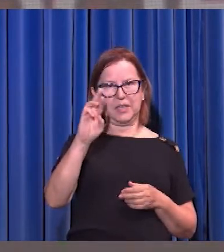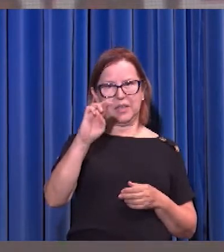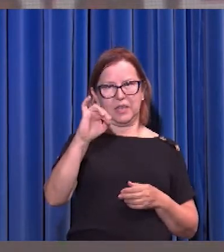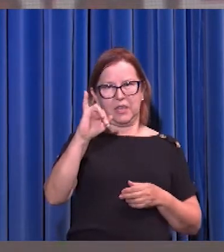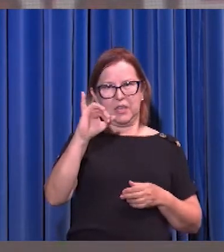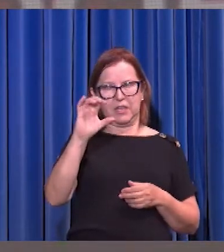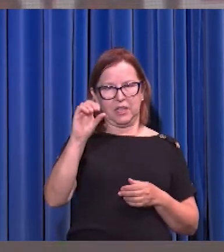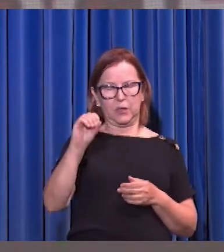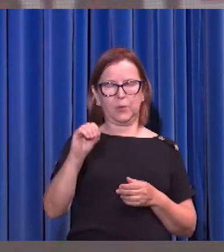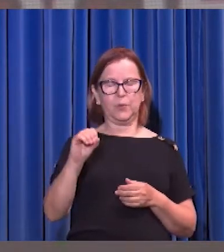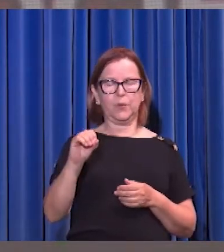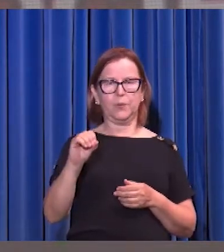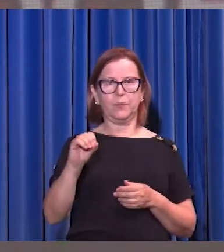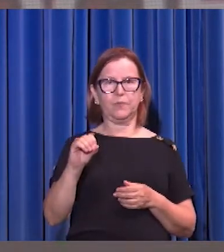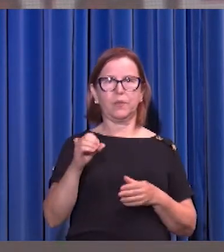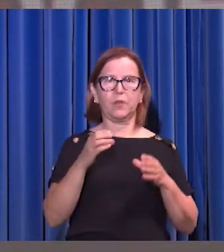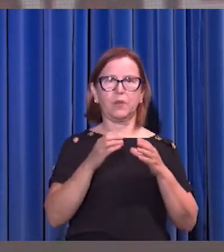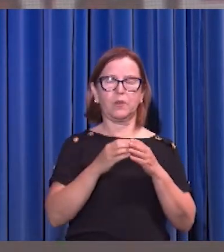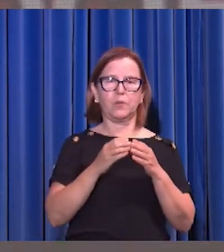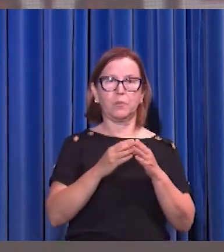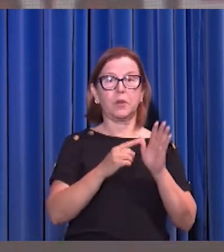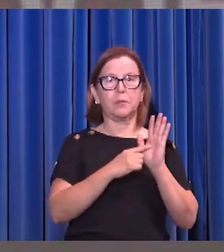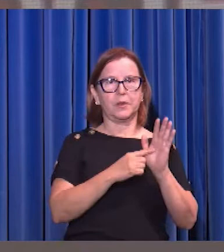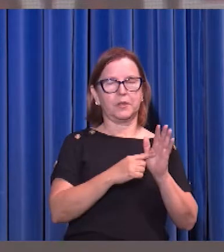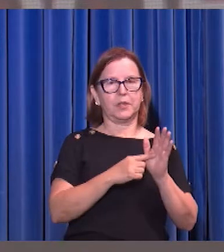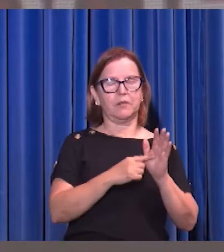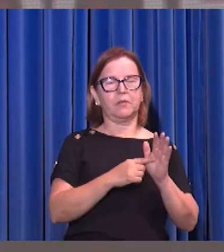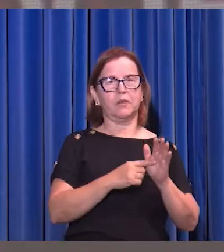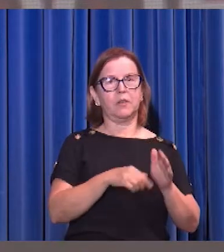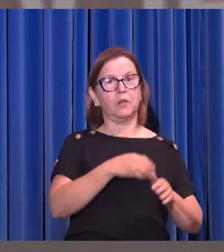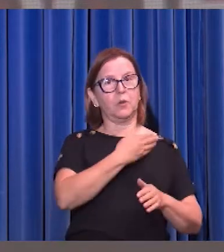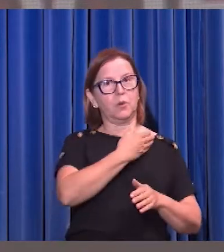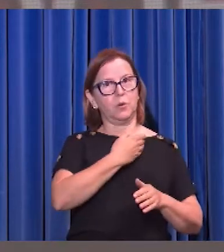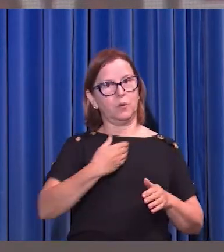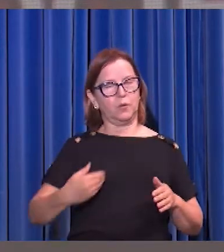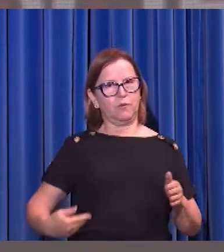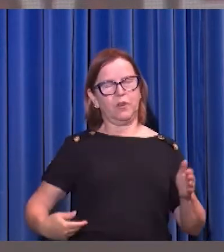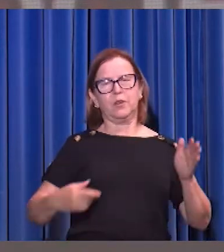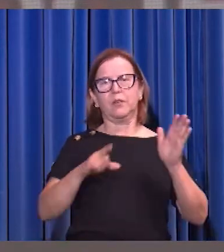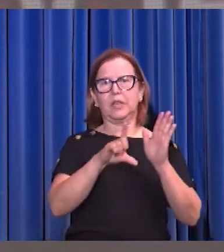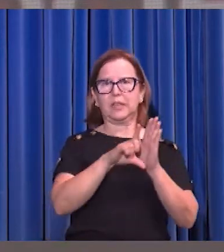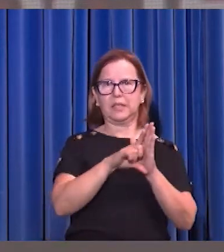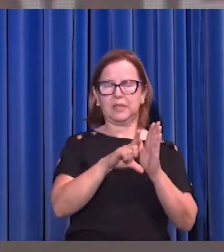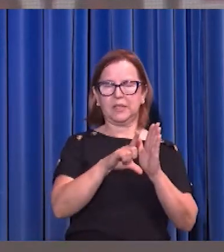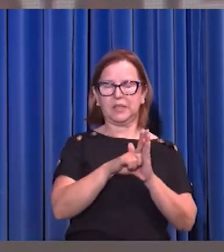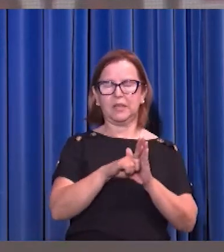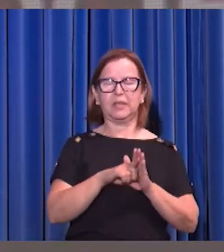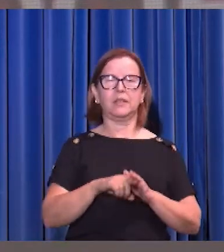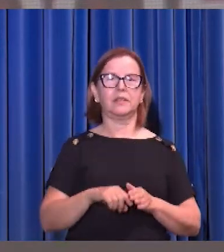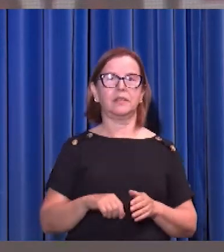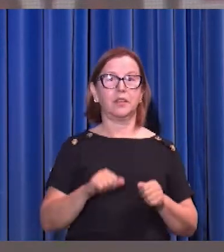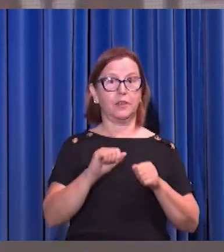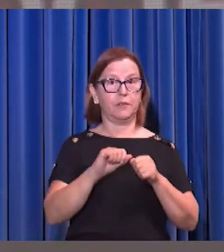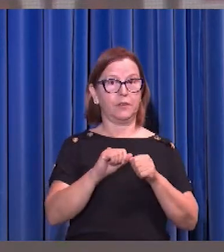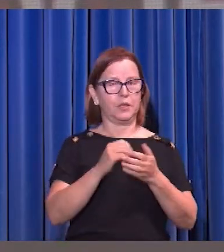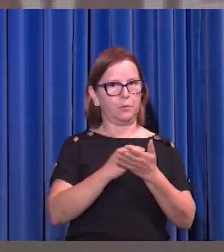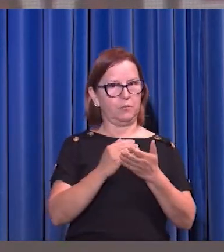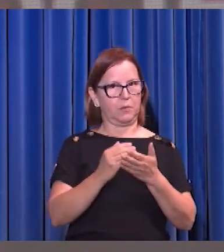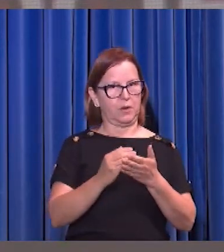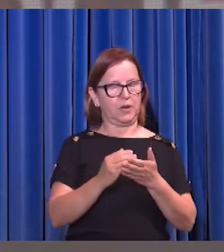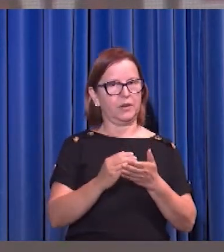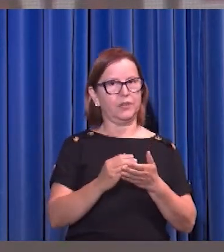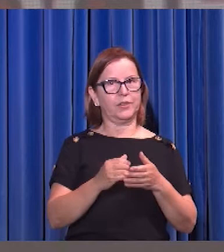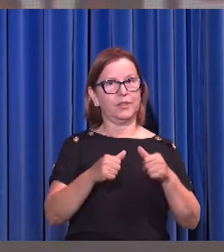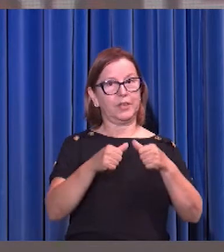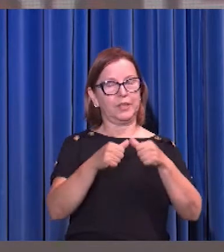representava o governo, a legislação. Então, fazer parte do Sinédrio,